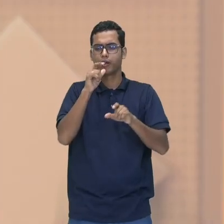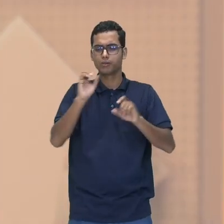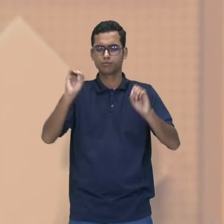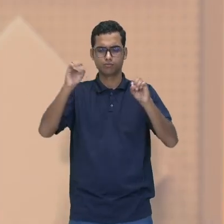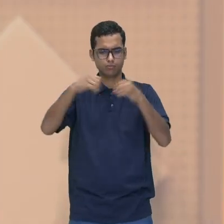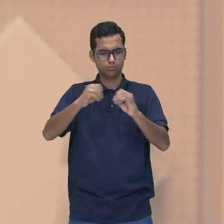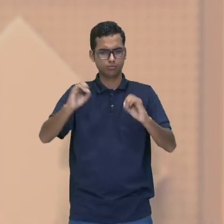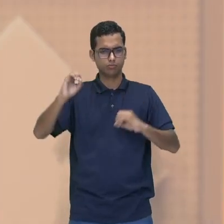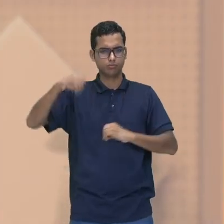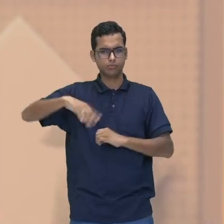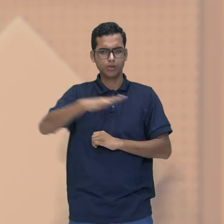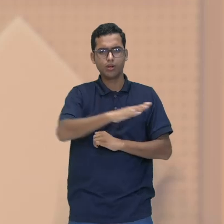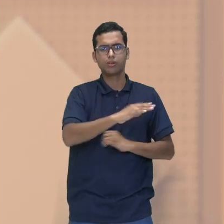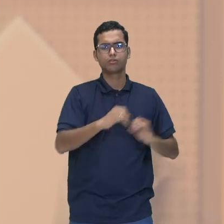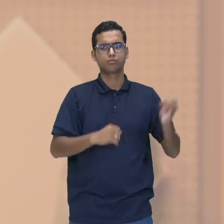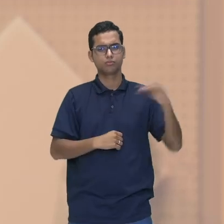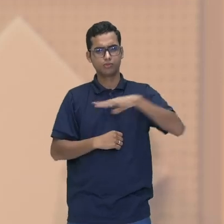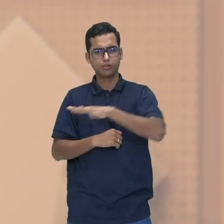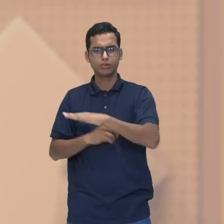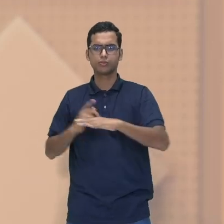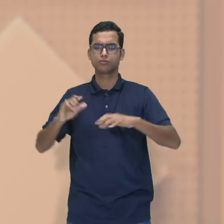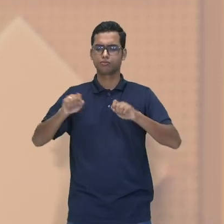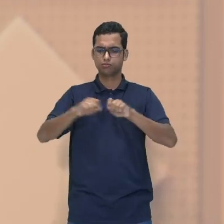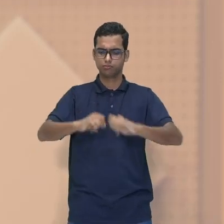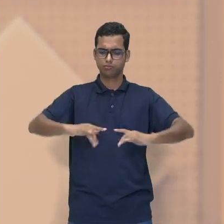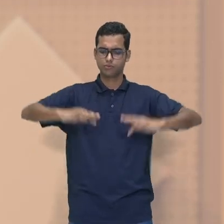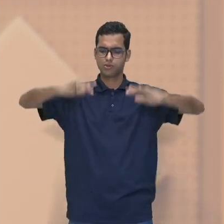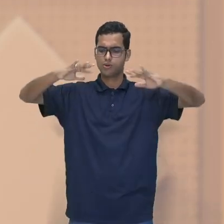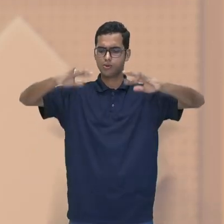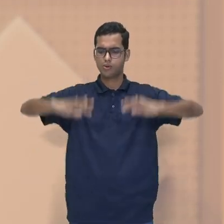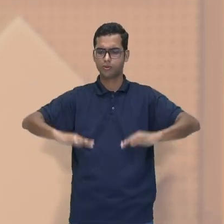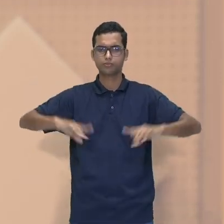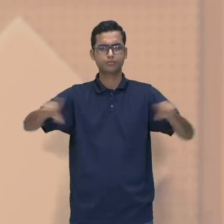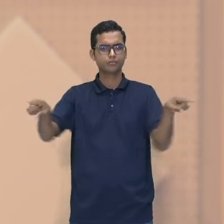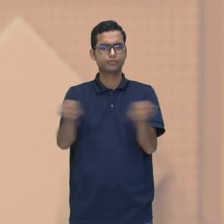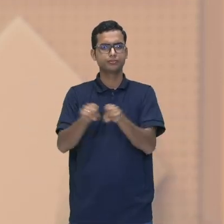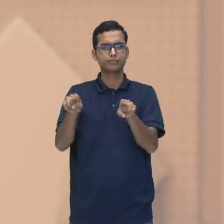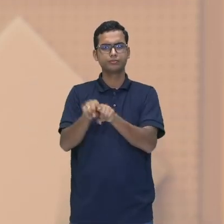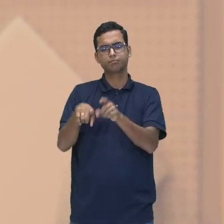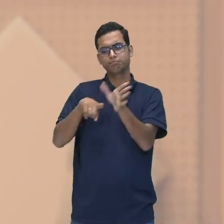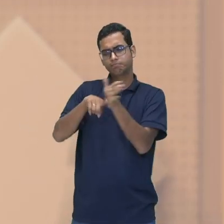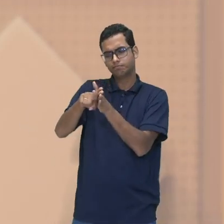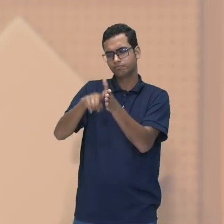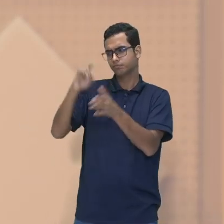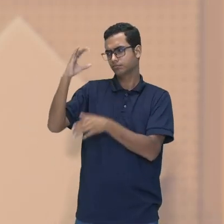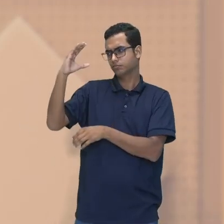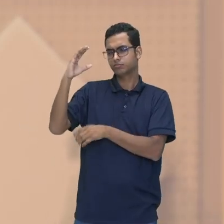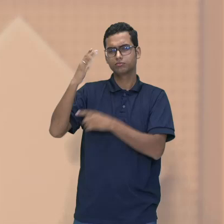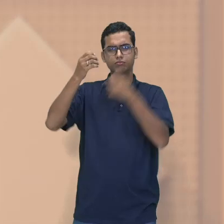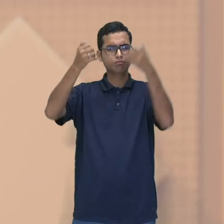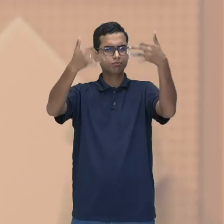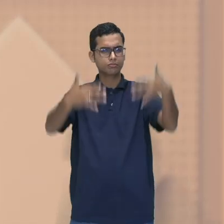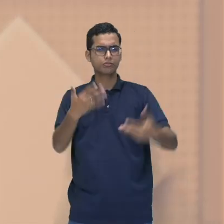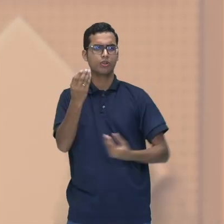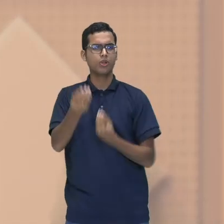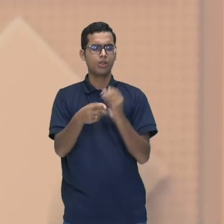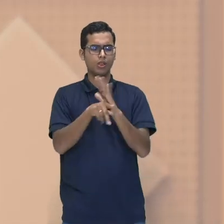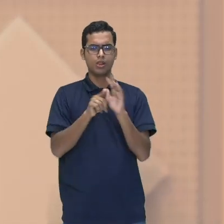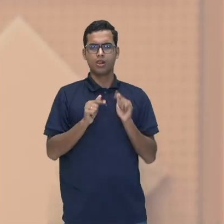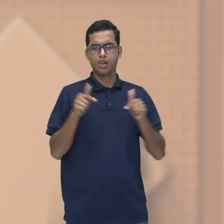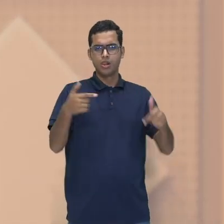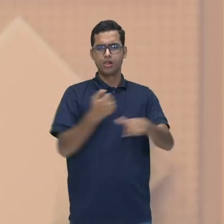quais são os elementos científicos que vai confirmar determinadas ações da natureza, certo? Então não vai ser apenas